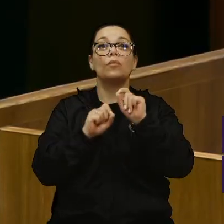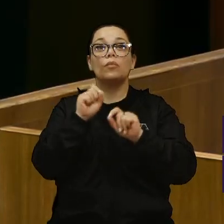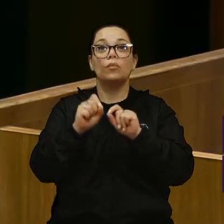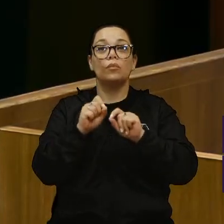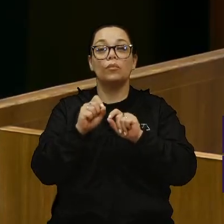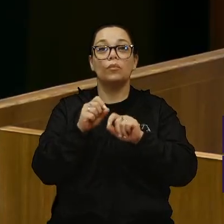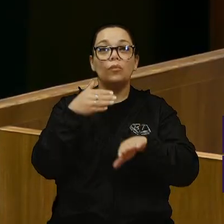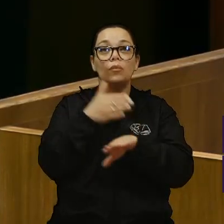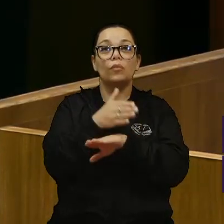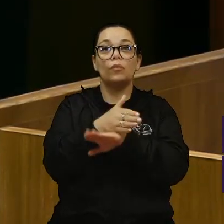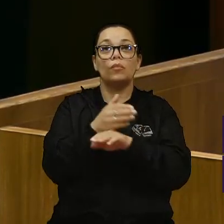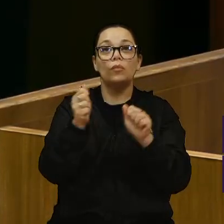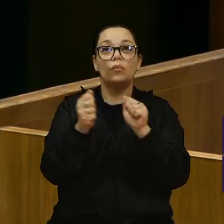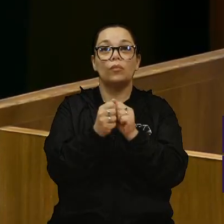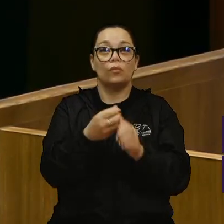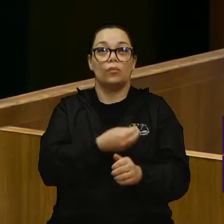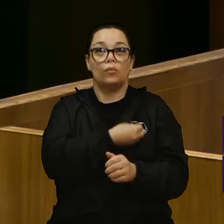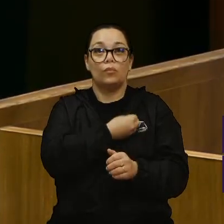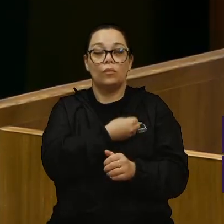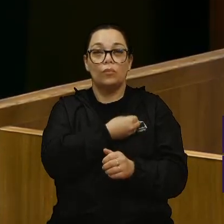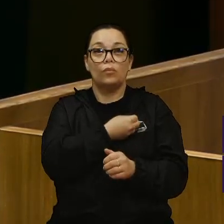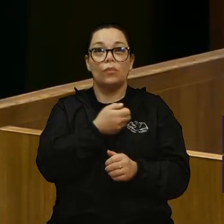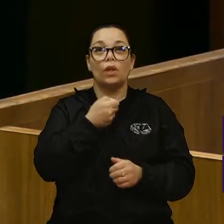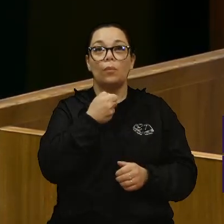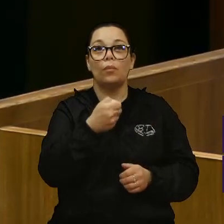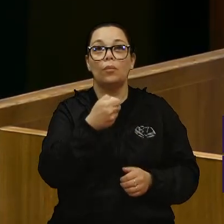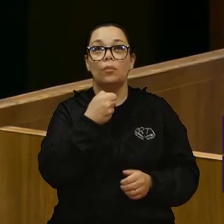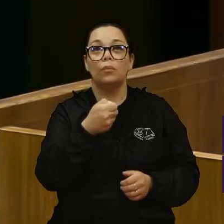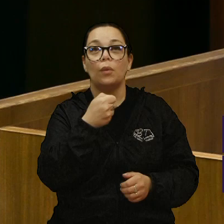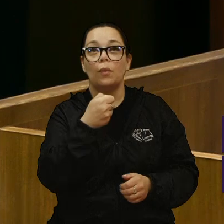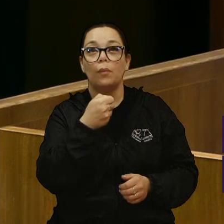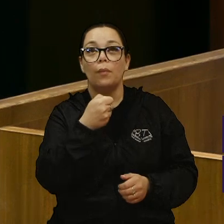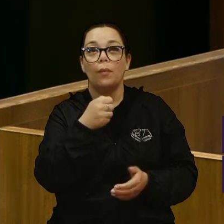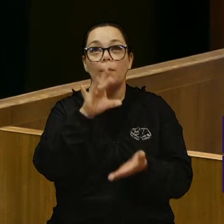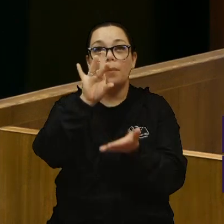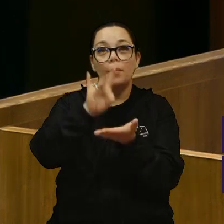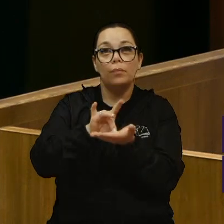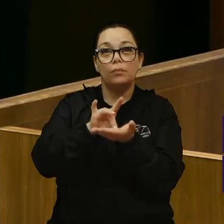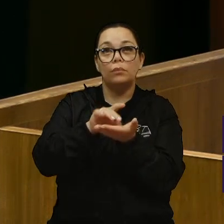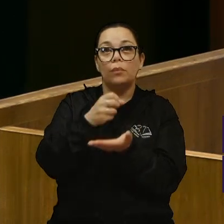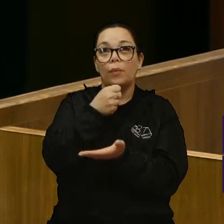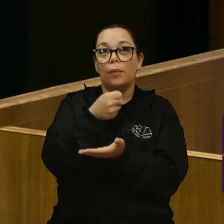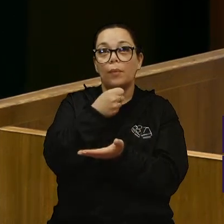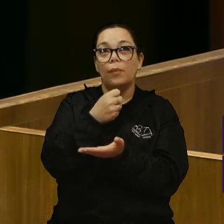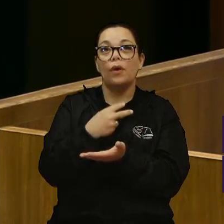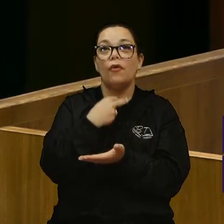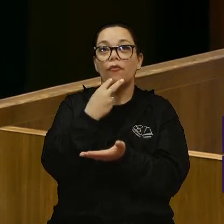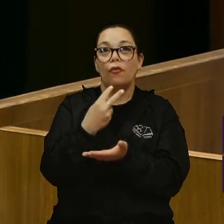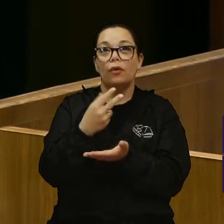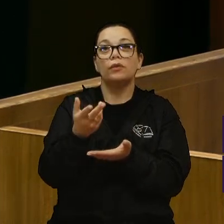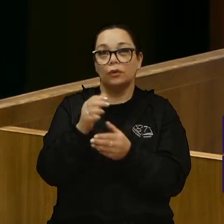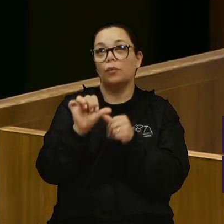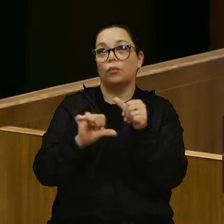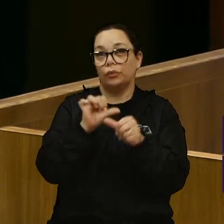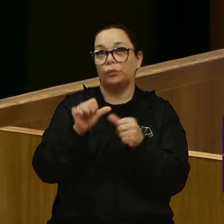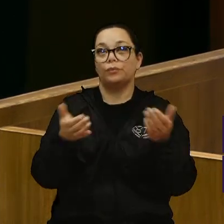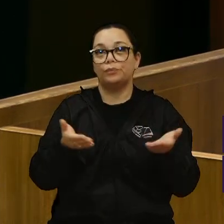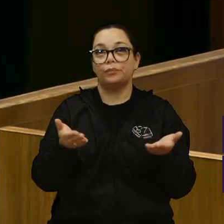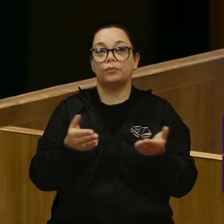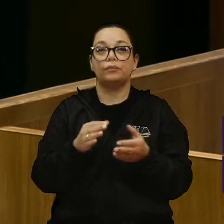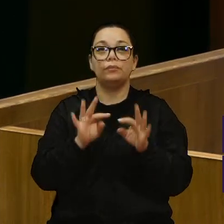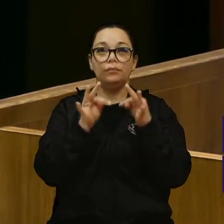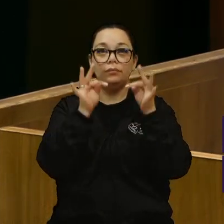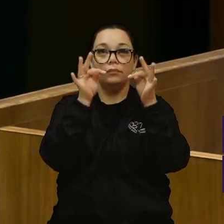suas vidas, com um gravador na mão. Eu ainda sou do tempo do gravador, agora já mudou.